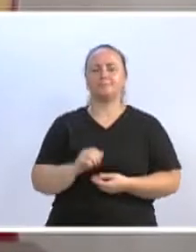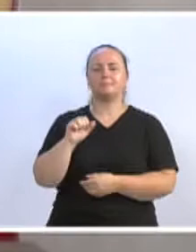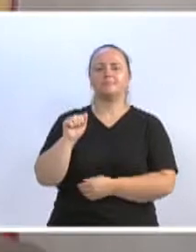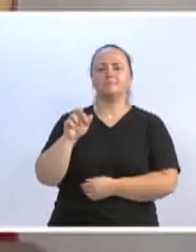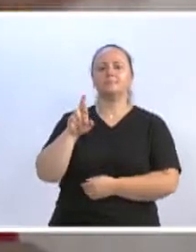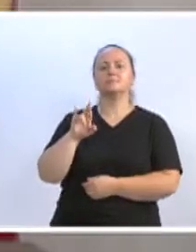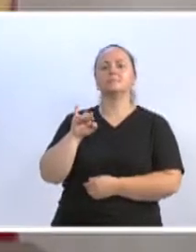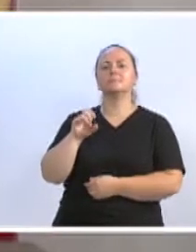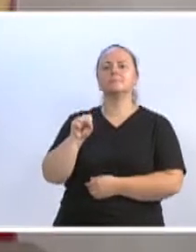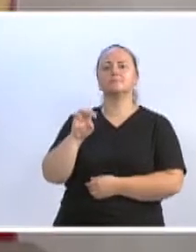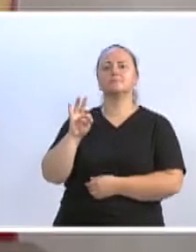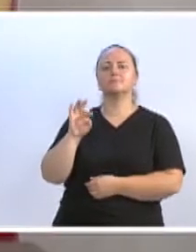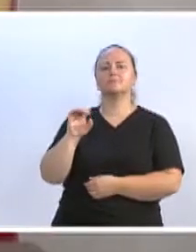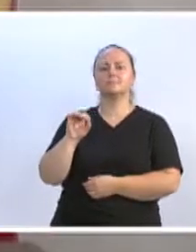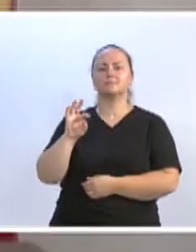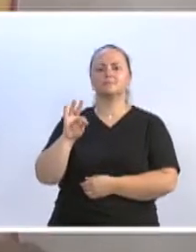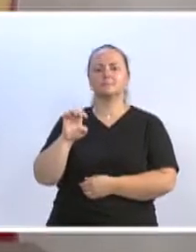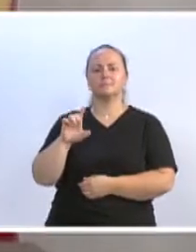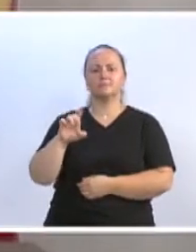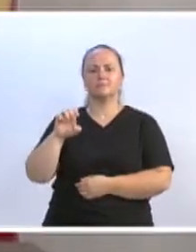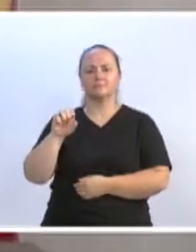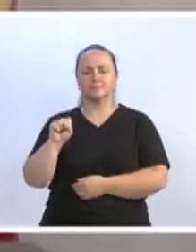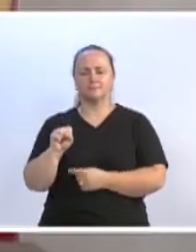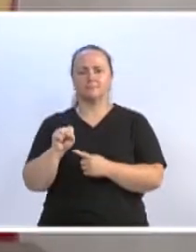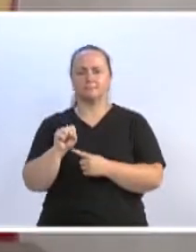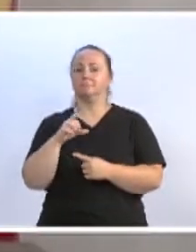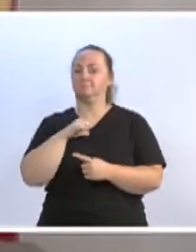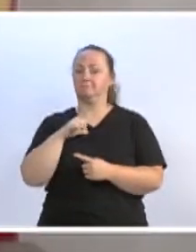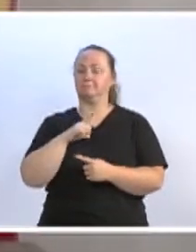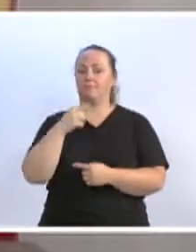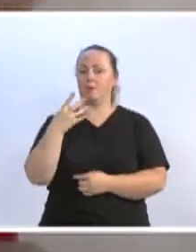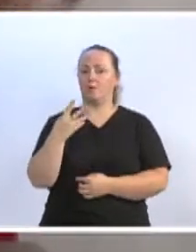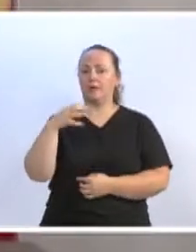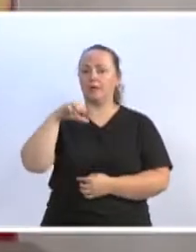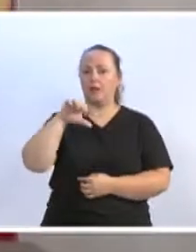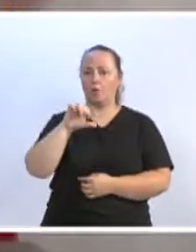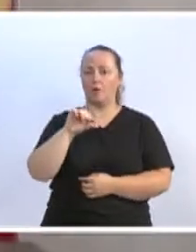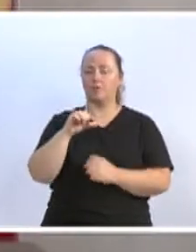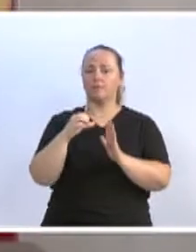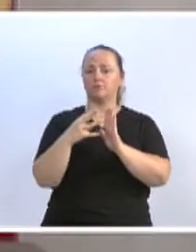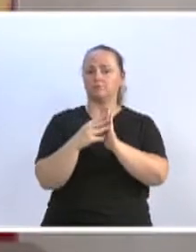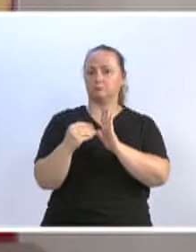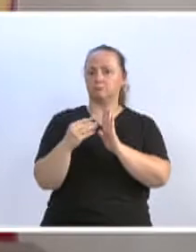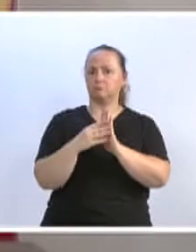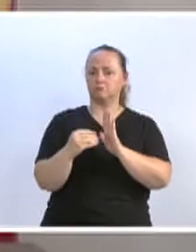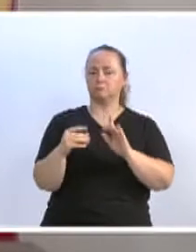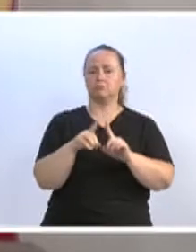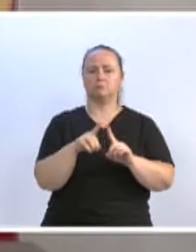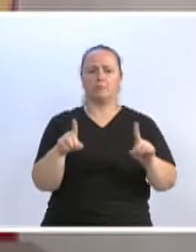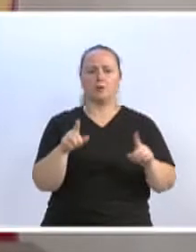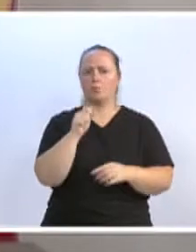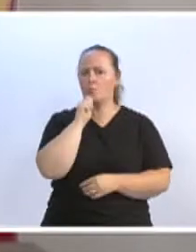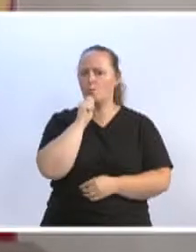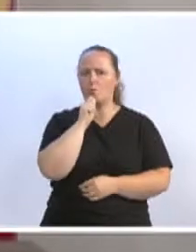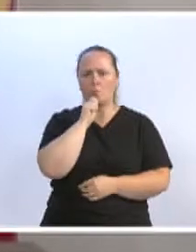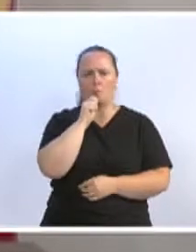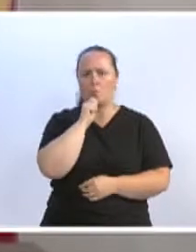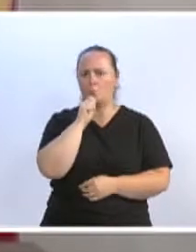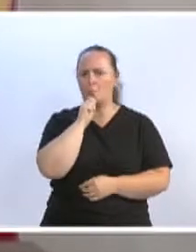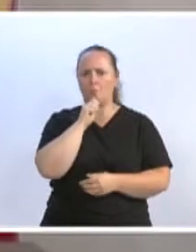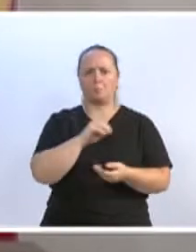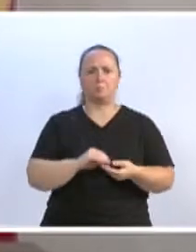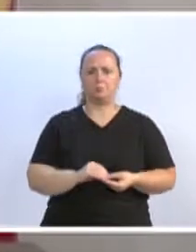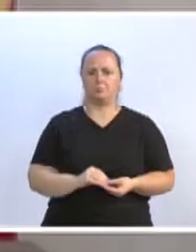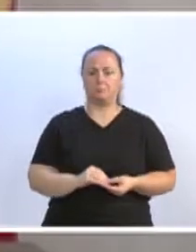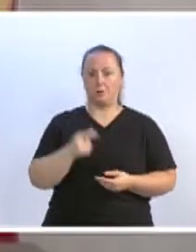Nós temos 49 exemplares antigos e ninguém em nenhuma universidade tem coragem de levantar o